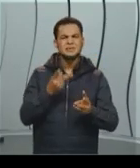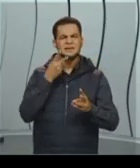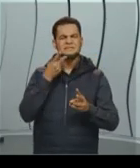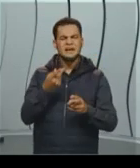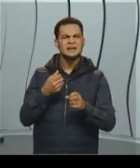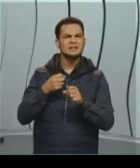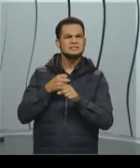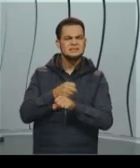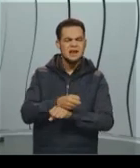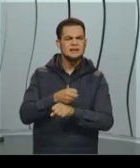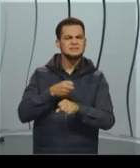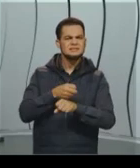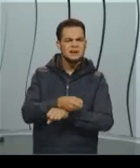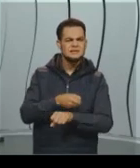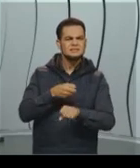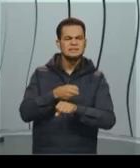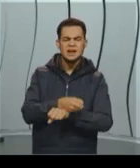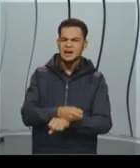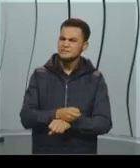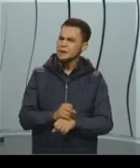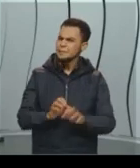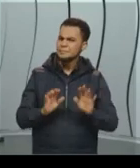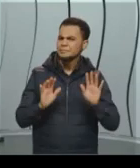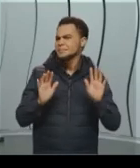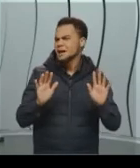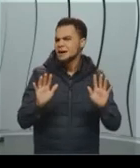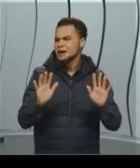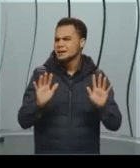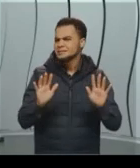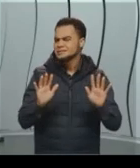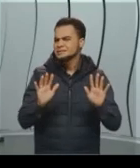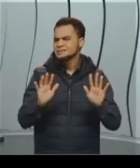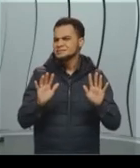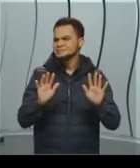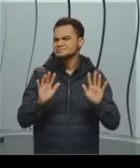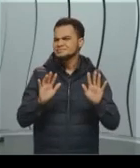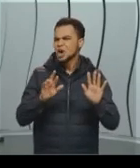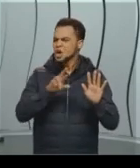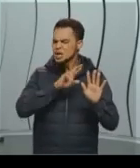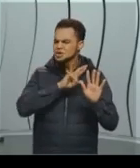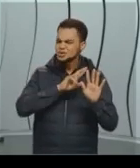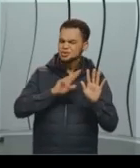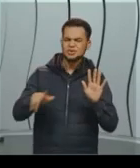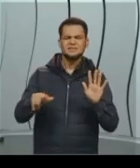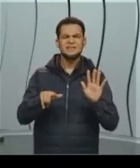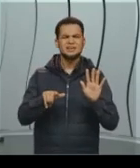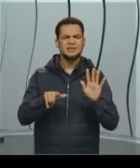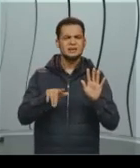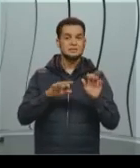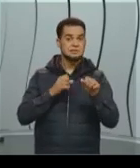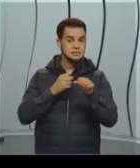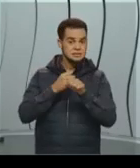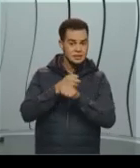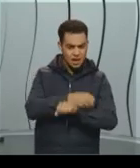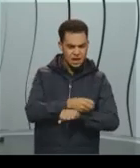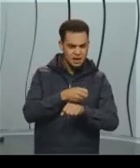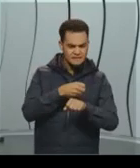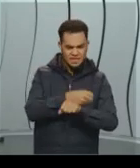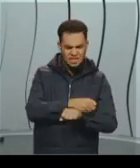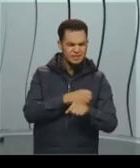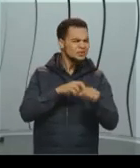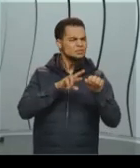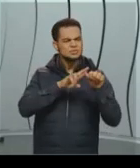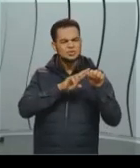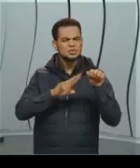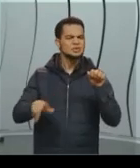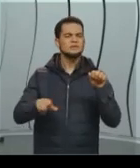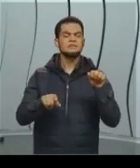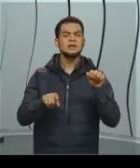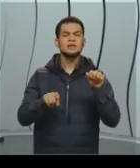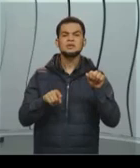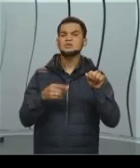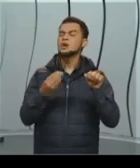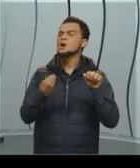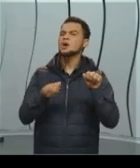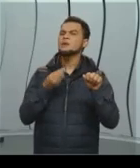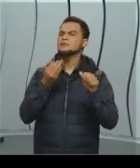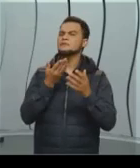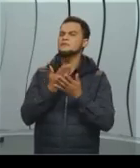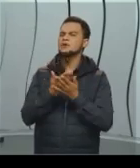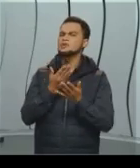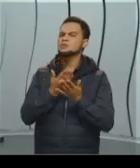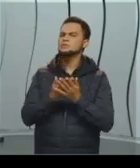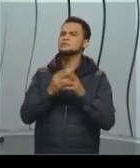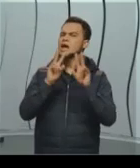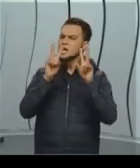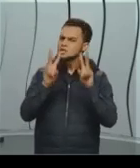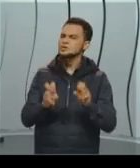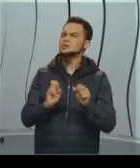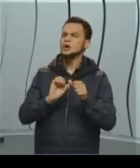pergunta é o contrário, sem ser, tratando-se da escravização de pessoas, onde é que a gente estuda e como é que a gente estuda a história da